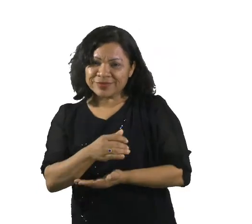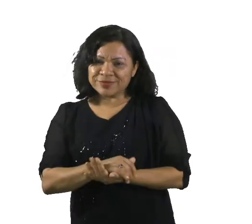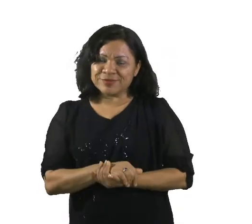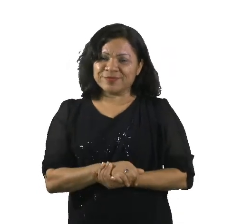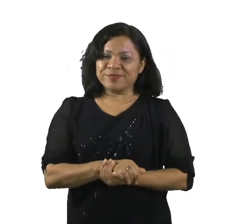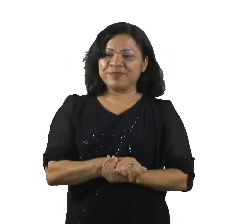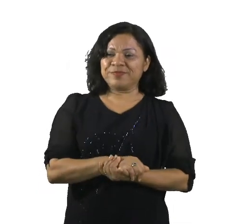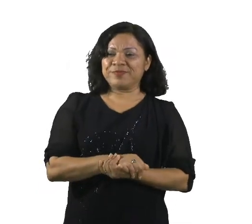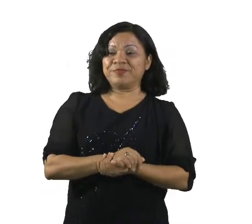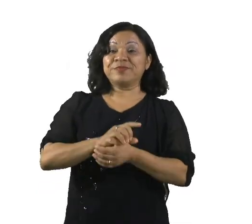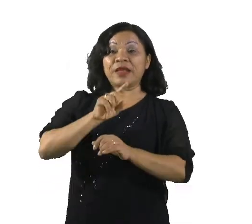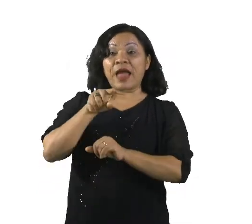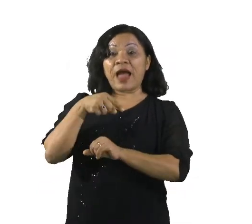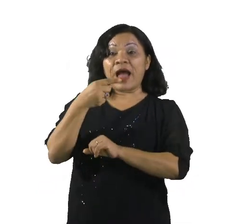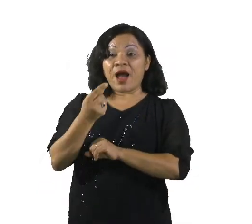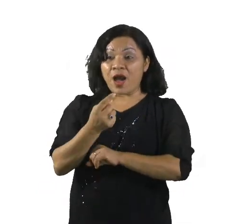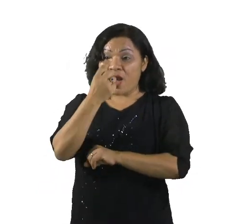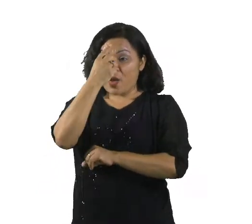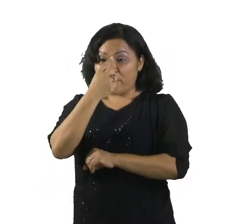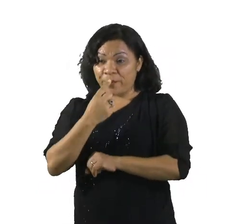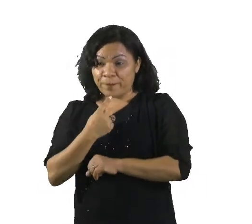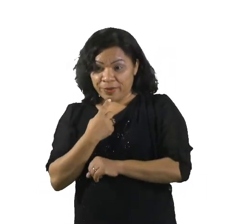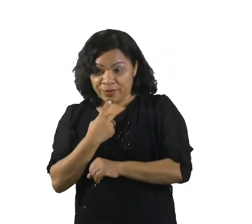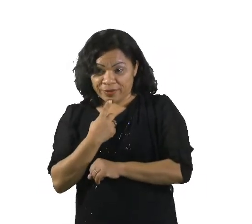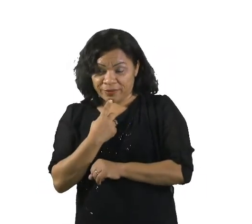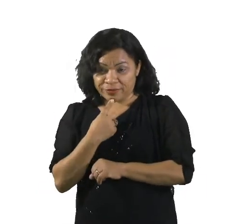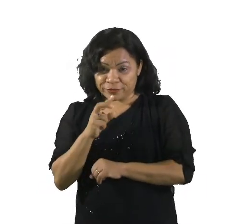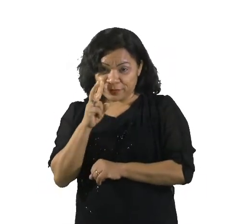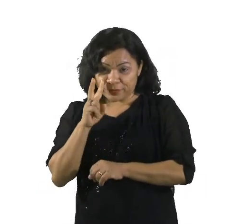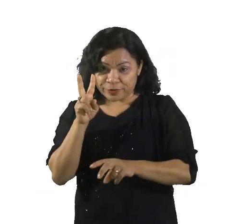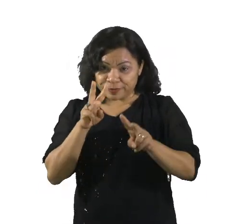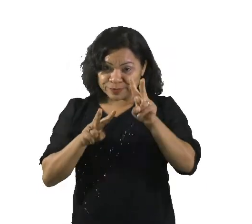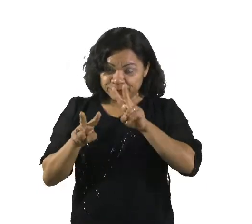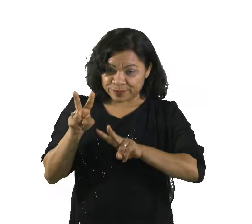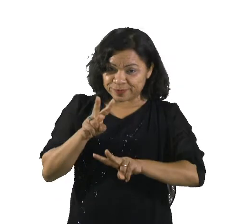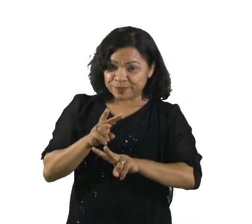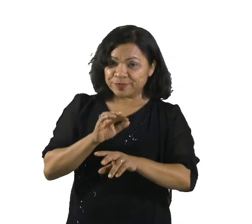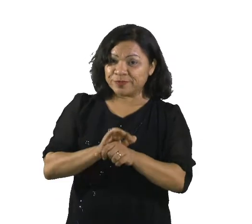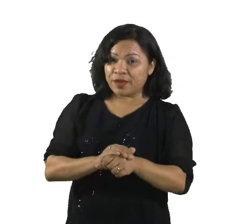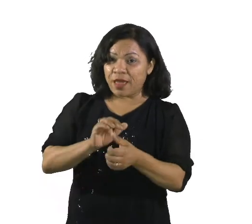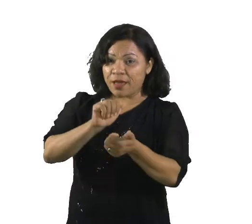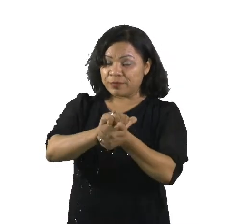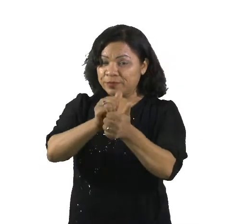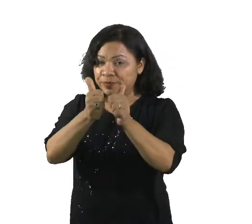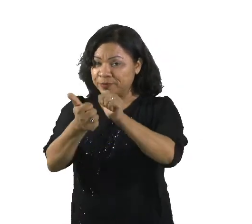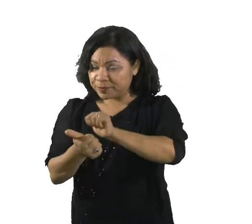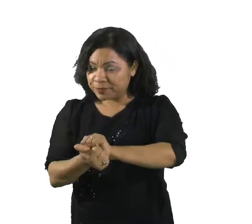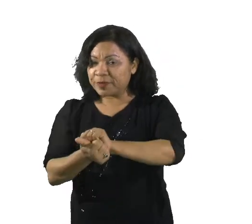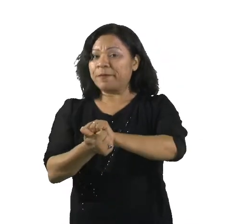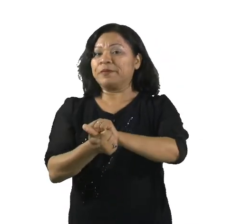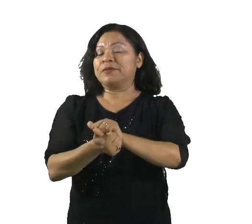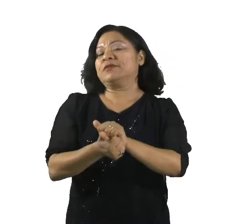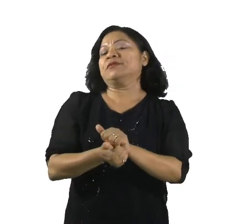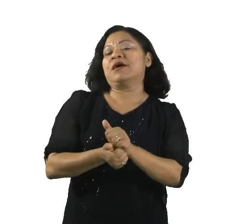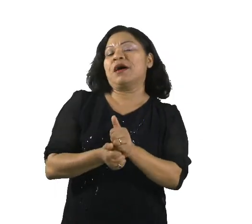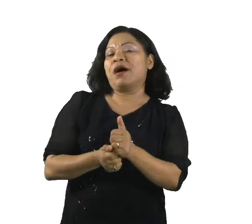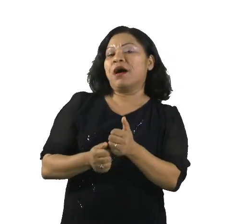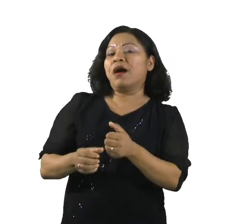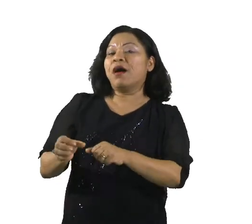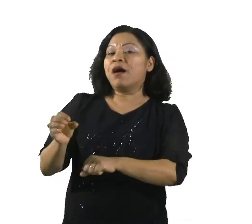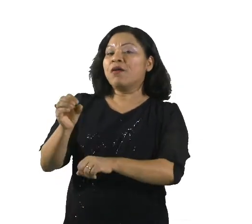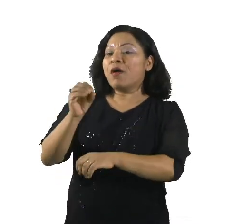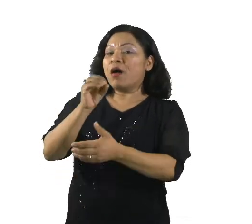Essas outras imagens que vocês veem são adaptações a partir dessa obra-prima. O Maurício